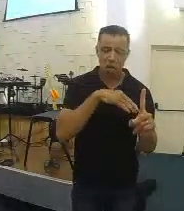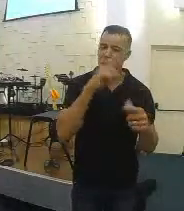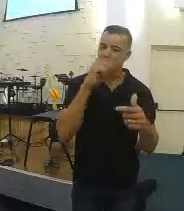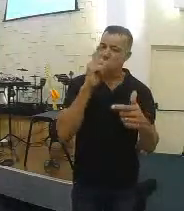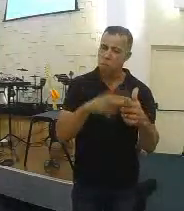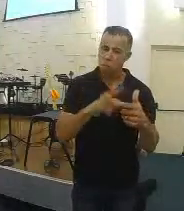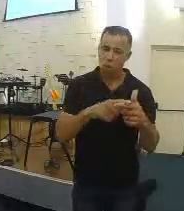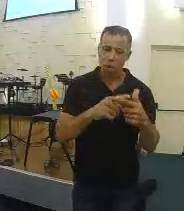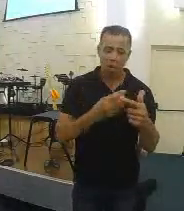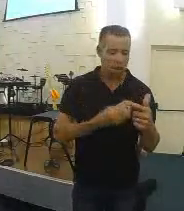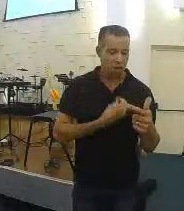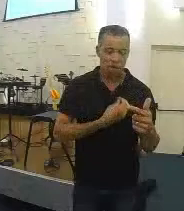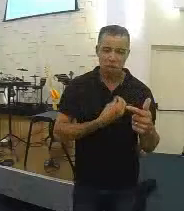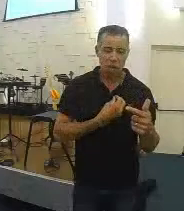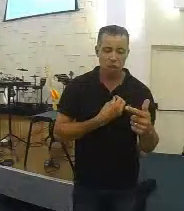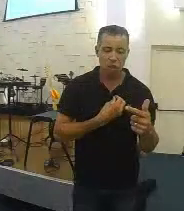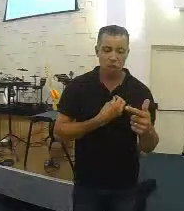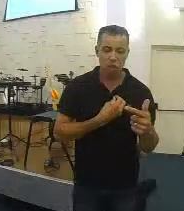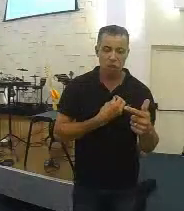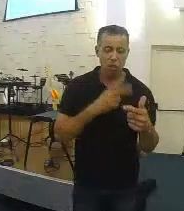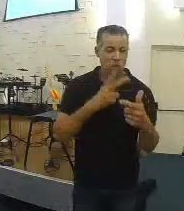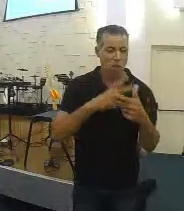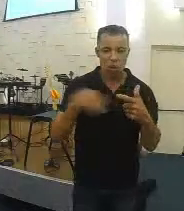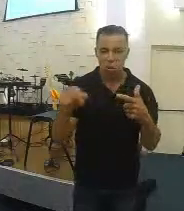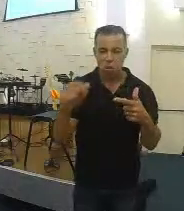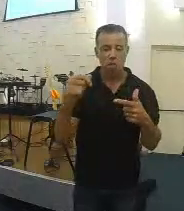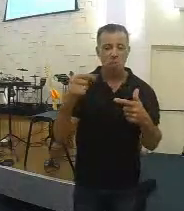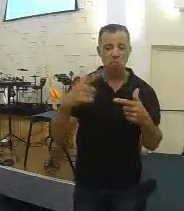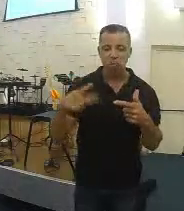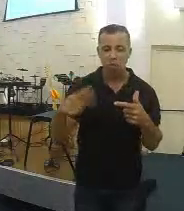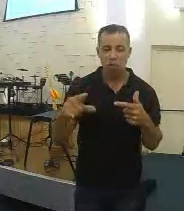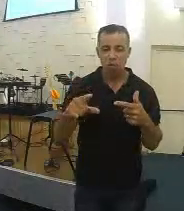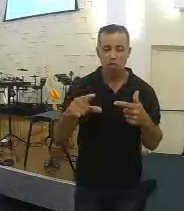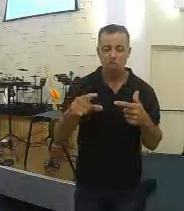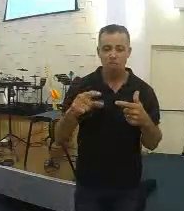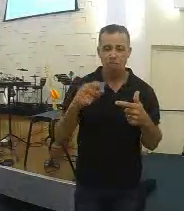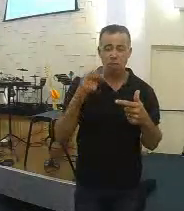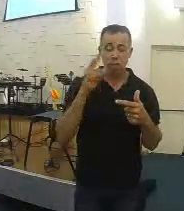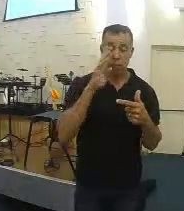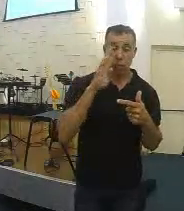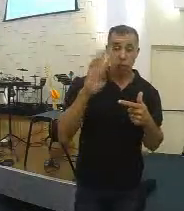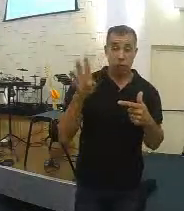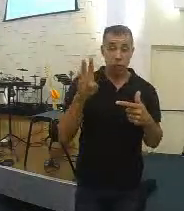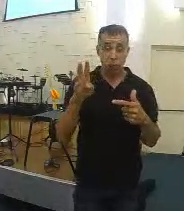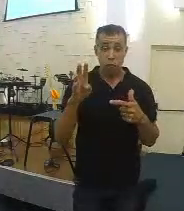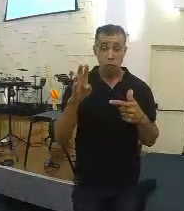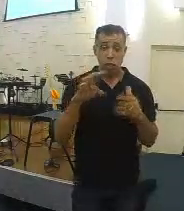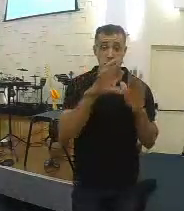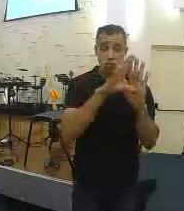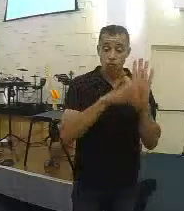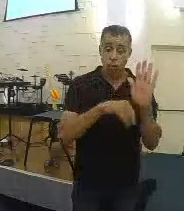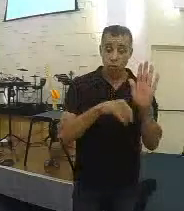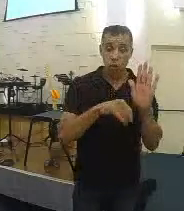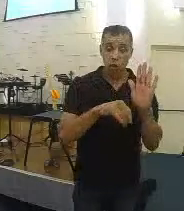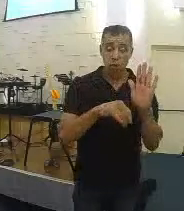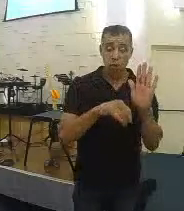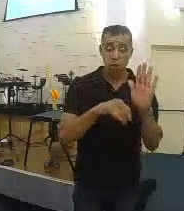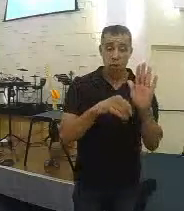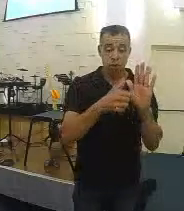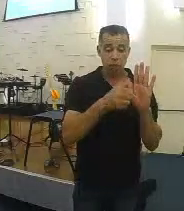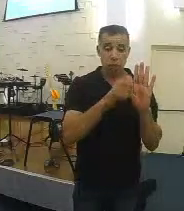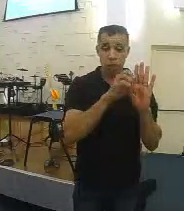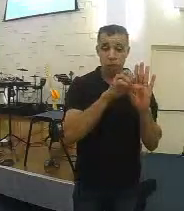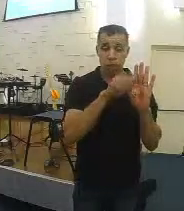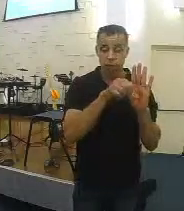é espantoso o que nós encontramos no capítulo 19 do livro de Juízes. Leia em sua casa. O